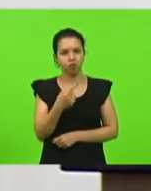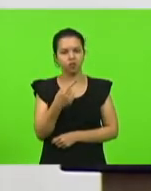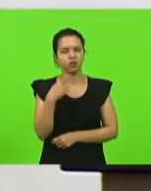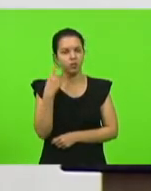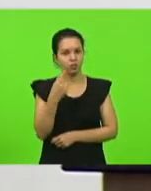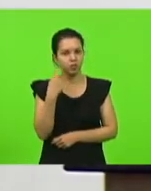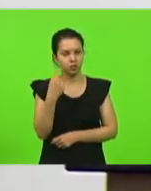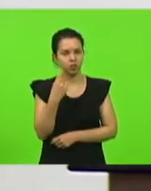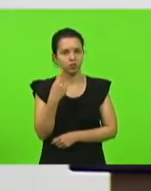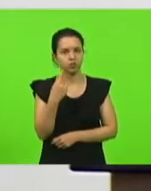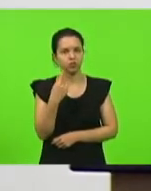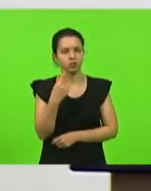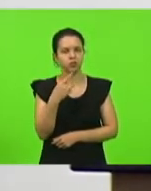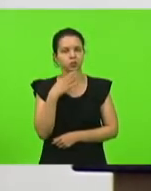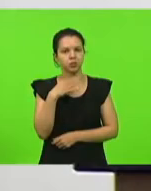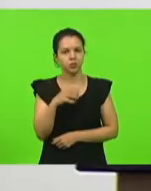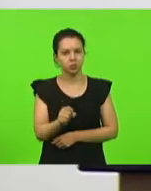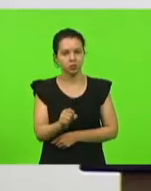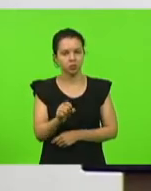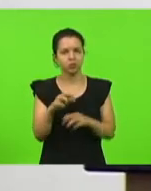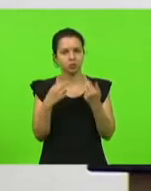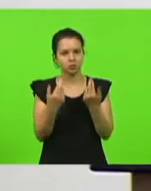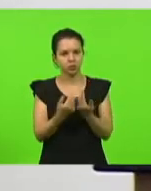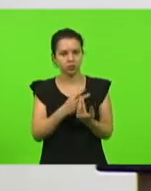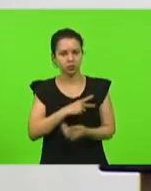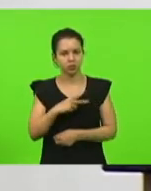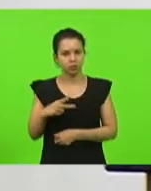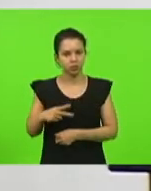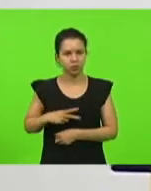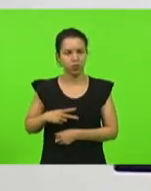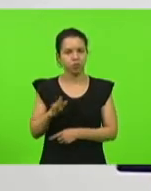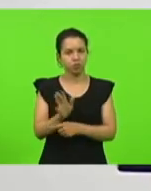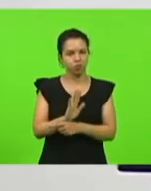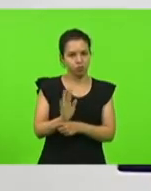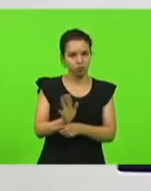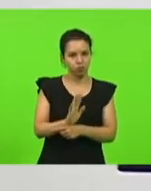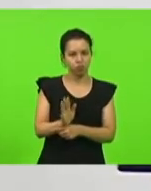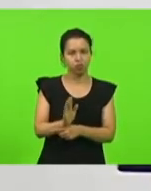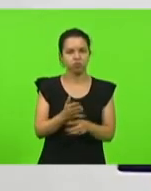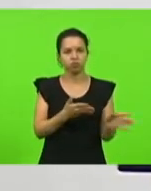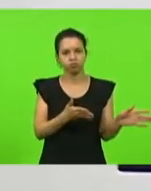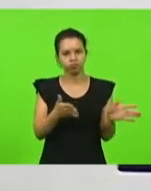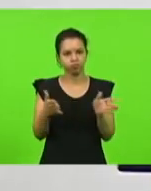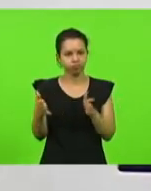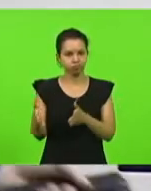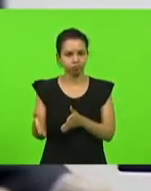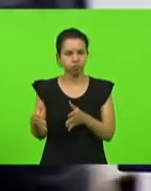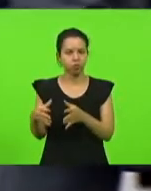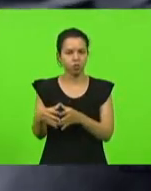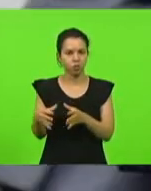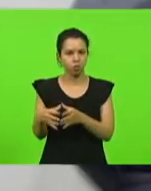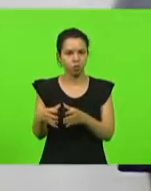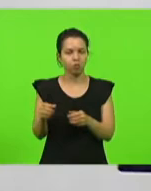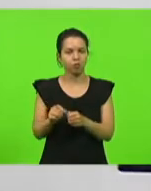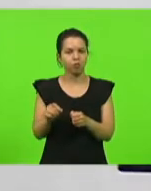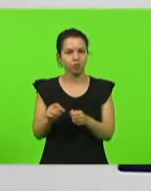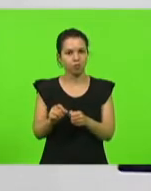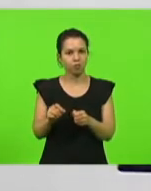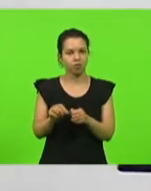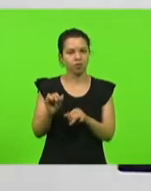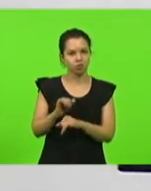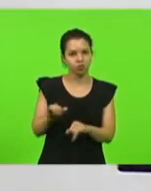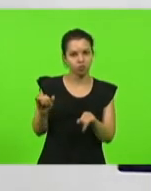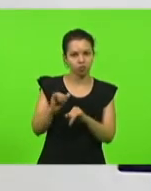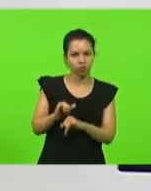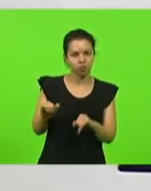audiência pública esses dias, eu vou rodar aqui um vídeo que nossa equipe fez para divulgar